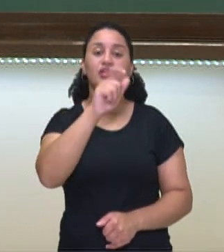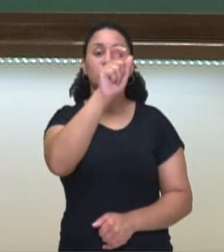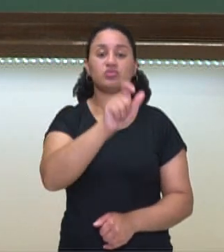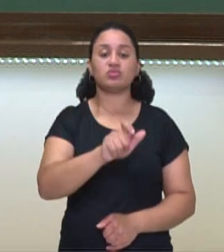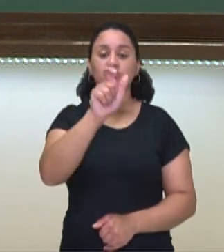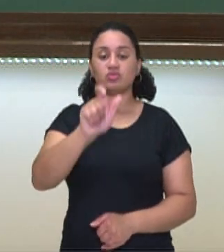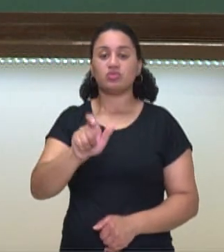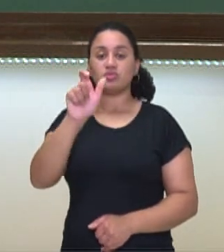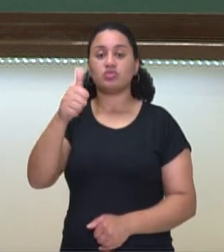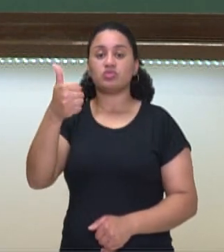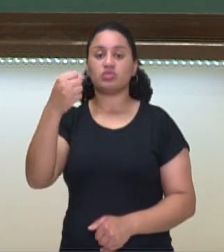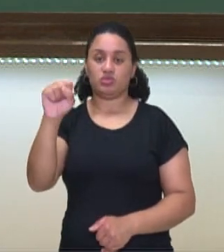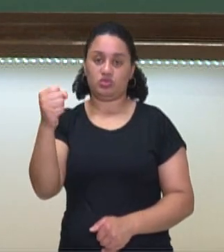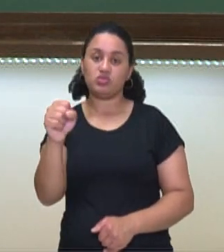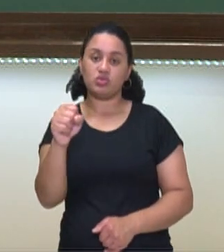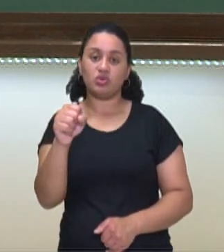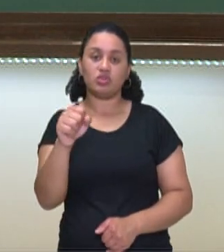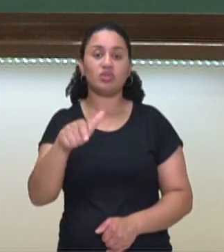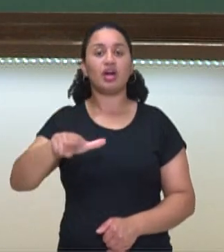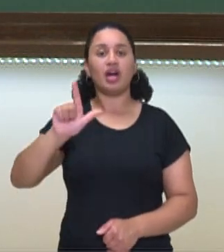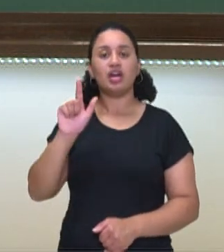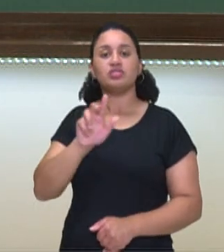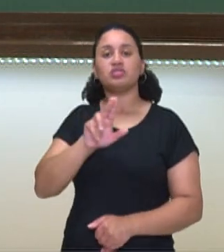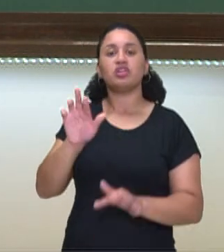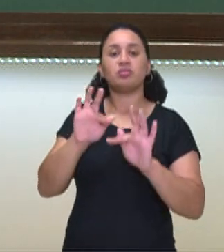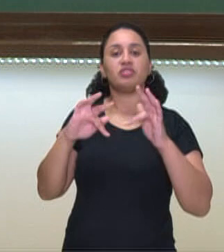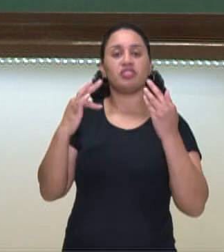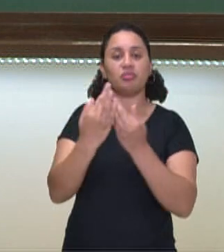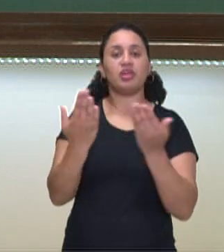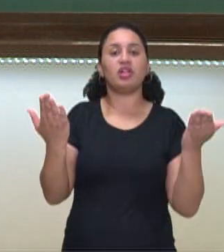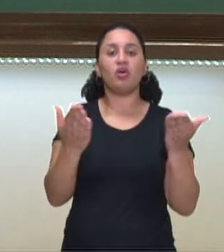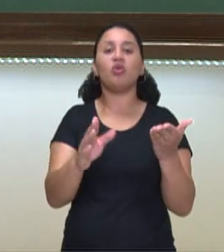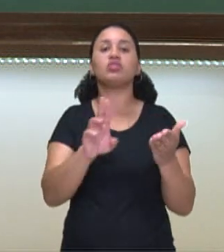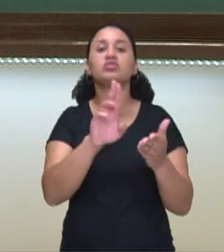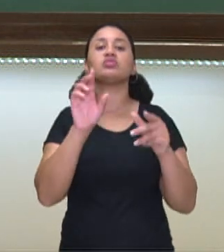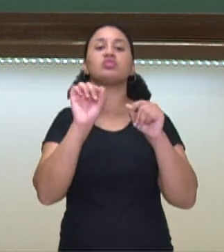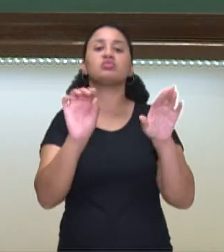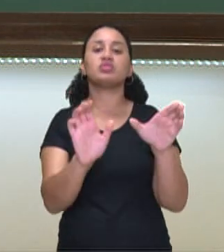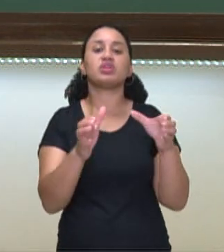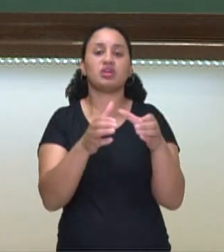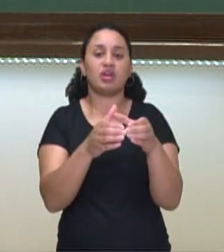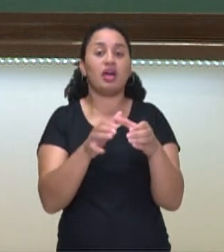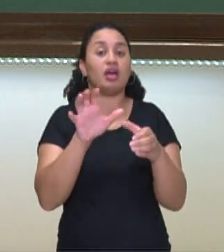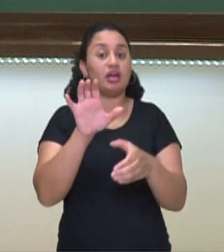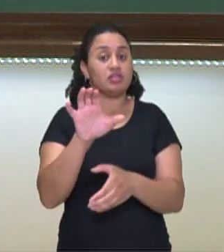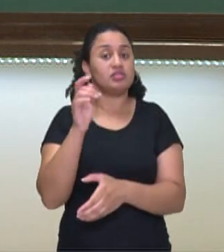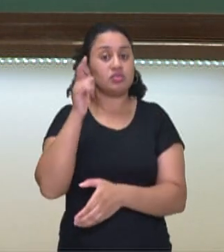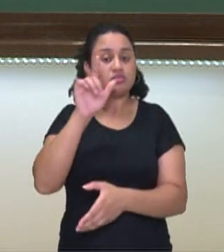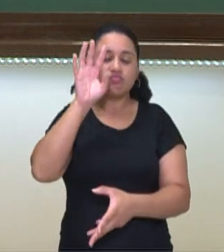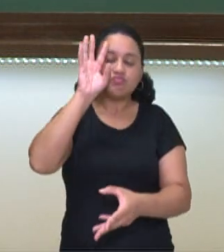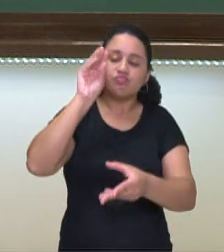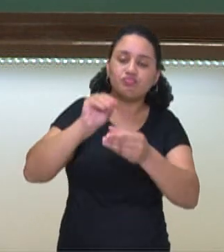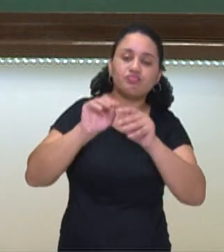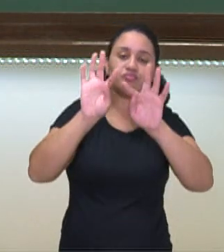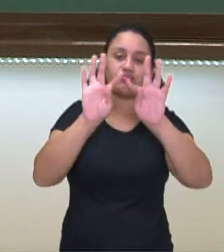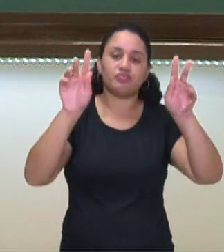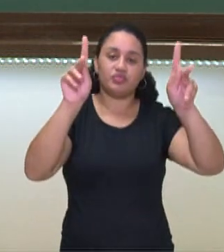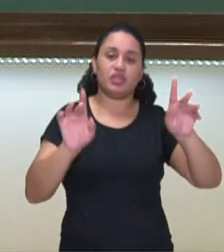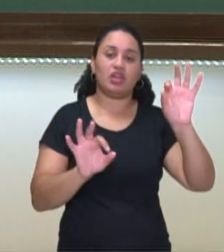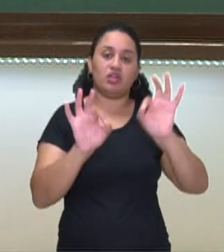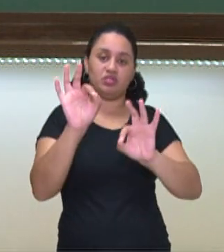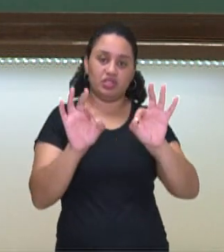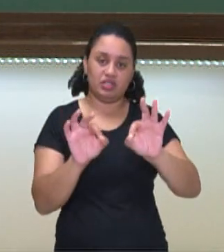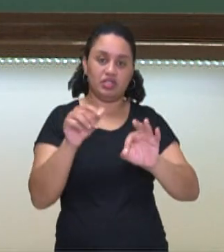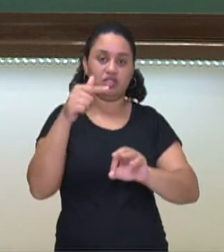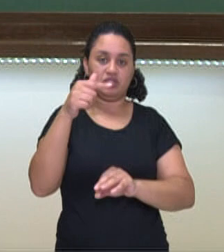família e hoje nós chamamos de grupos. Beleza, pessoal? É assim que eu interpreto, a princípio, a tabela periódica, essa organização.